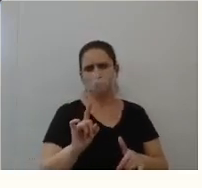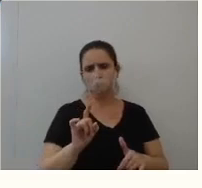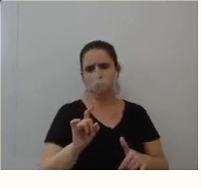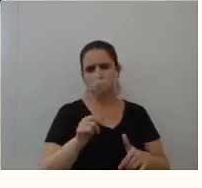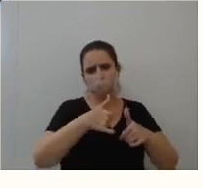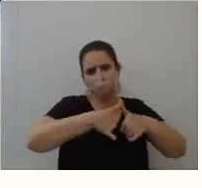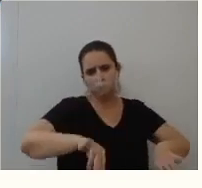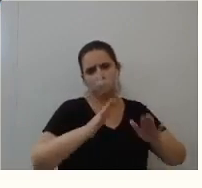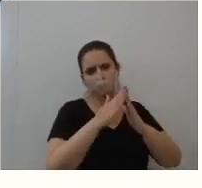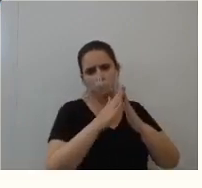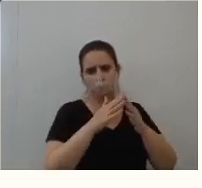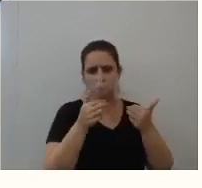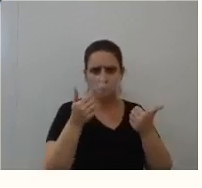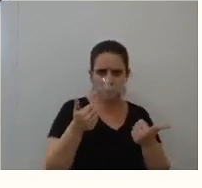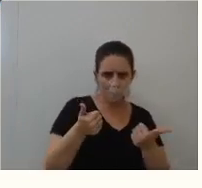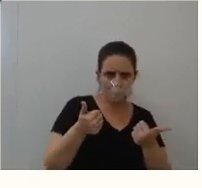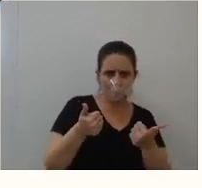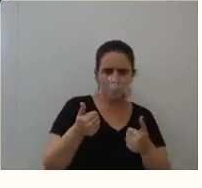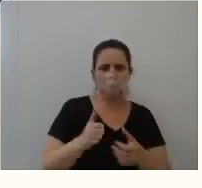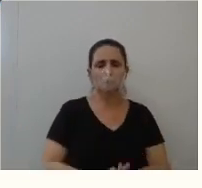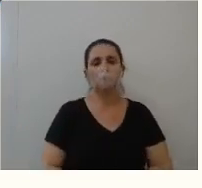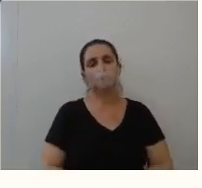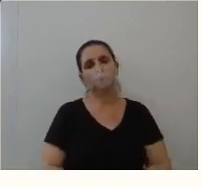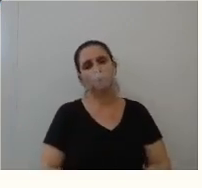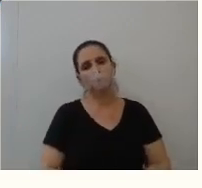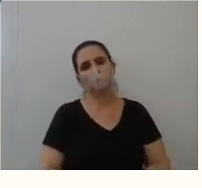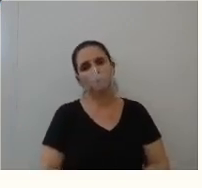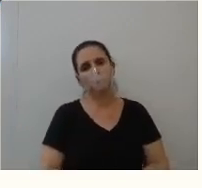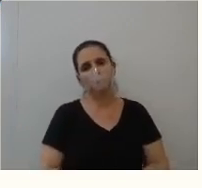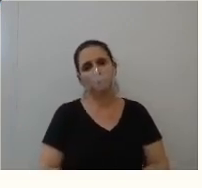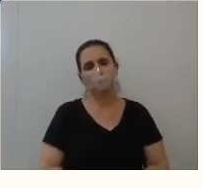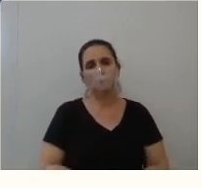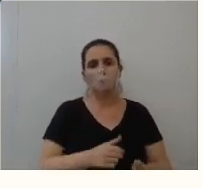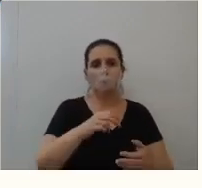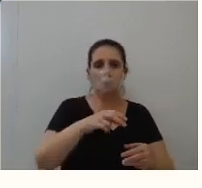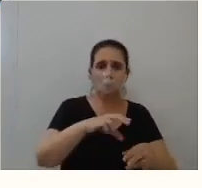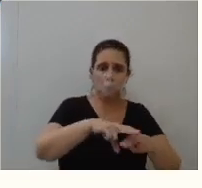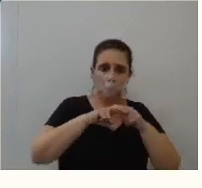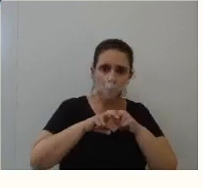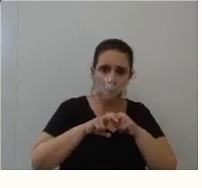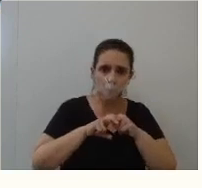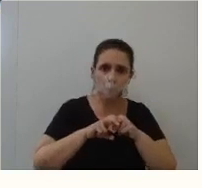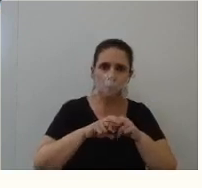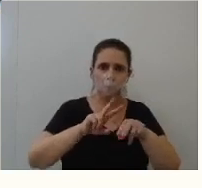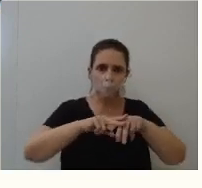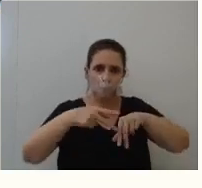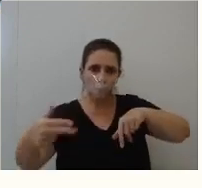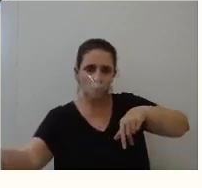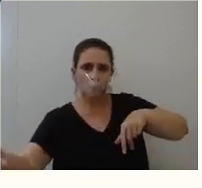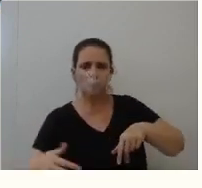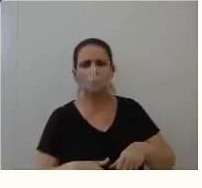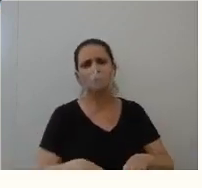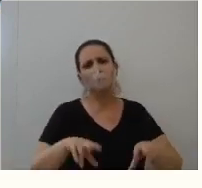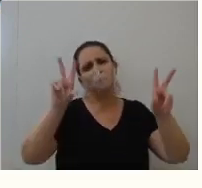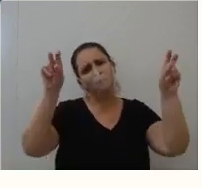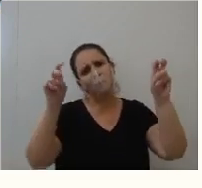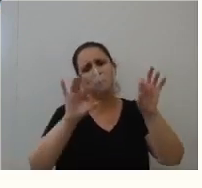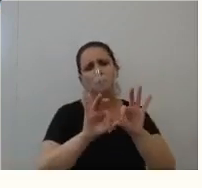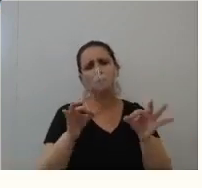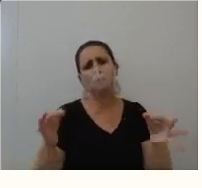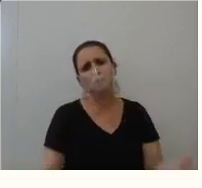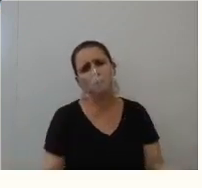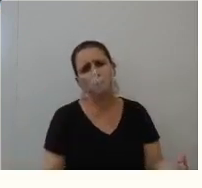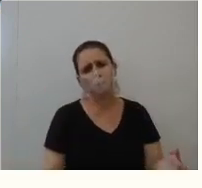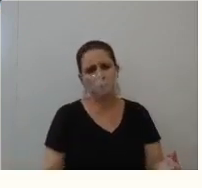sair. Beleza? Tranquilo? Relação de causa e consequência. Esse assunto é bem simples, gente. A gente só precisa aprender